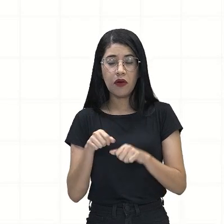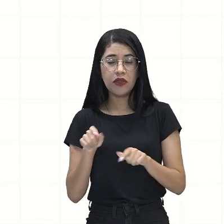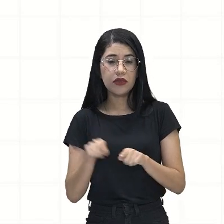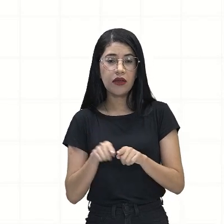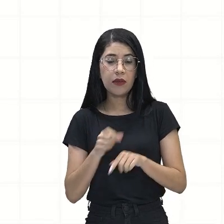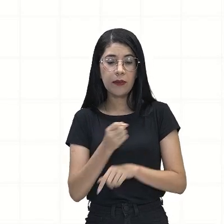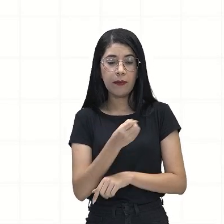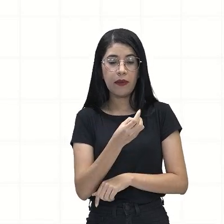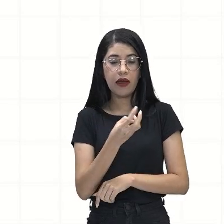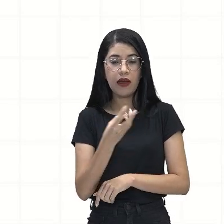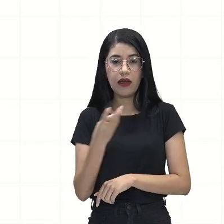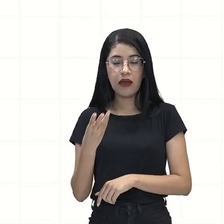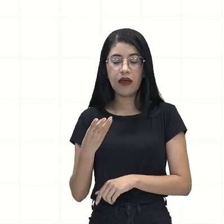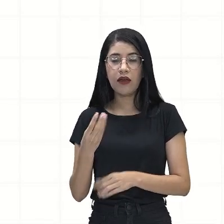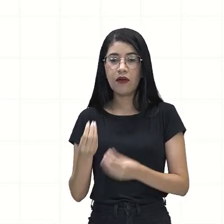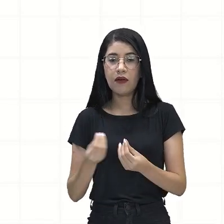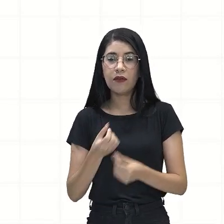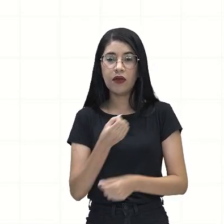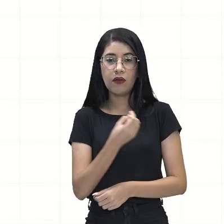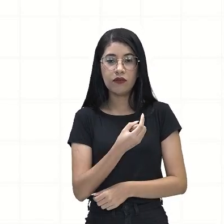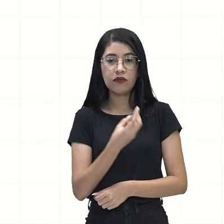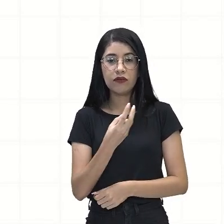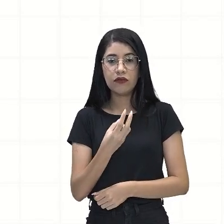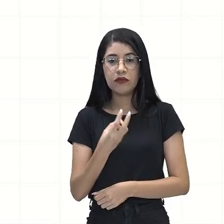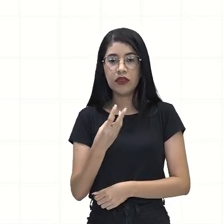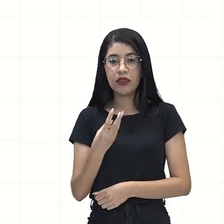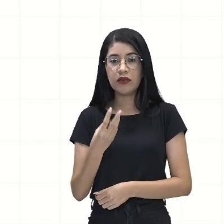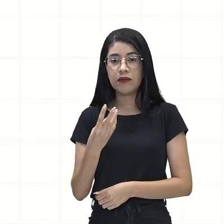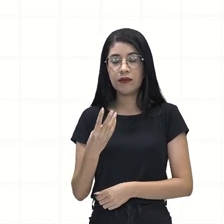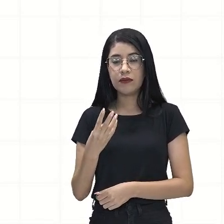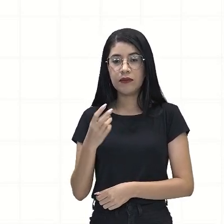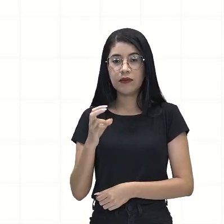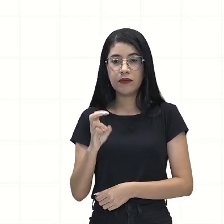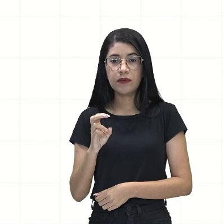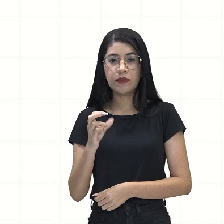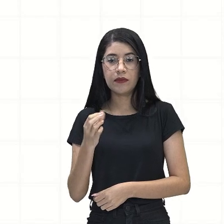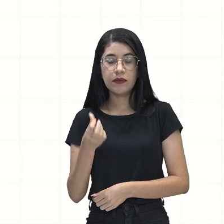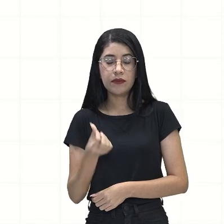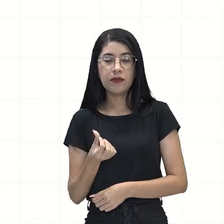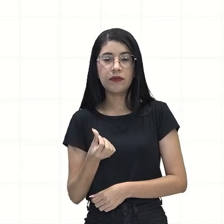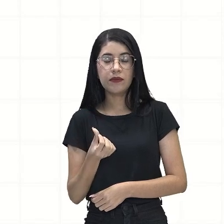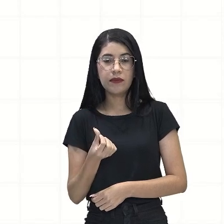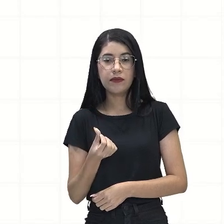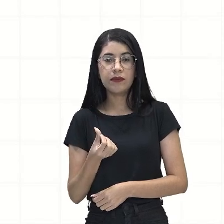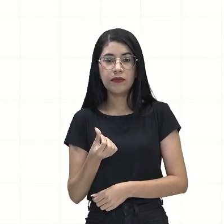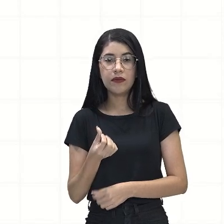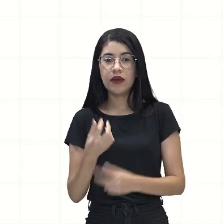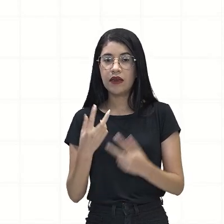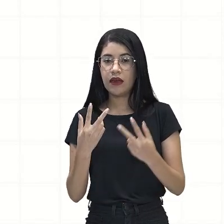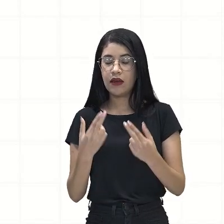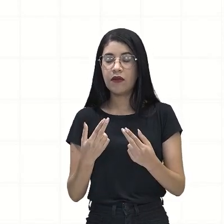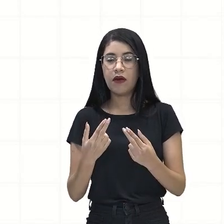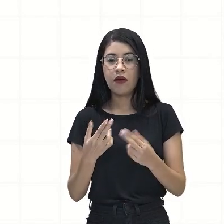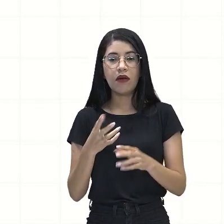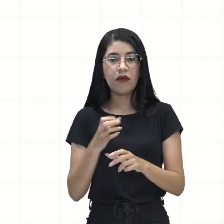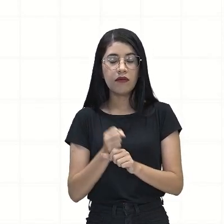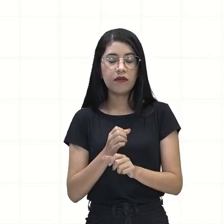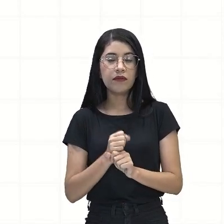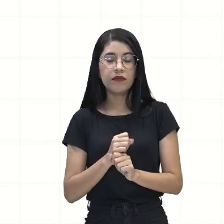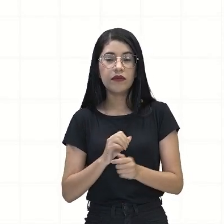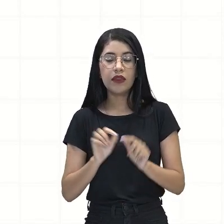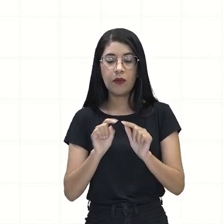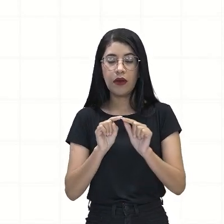só. 1, 2, 3, 4, 5, 6. Então, essa distância